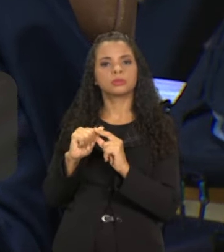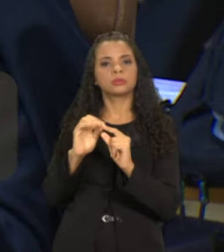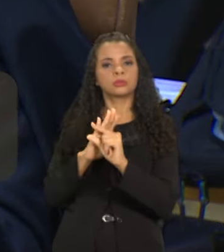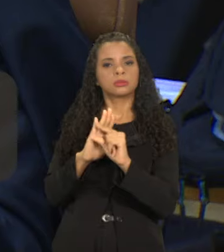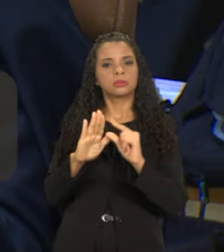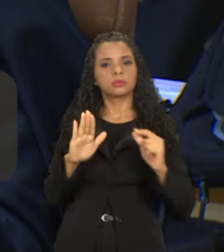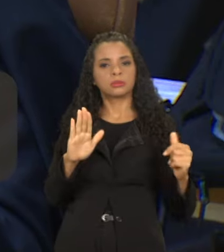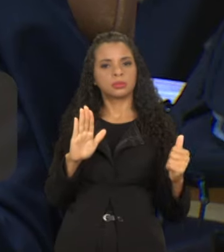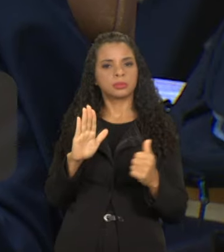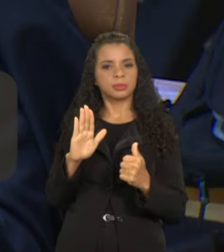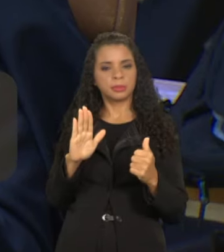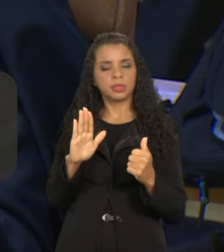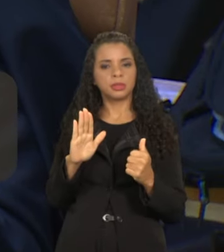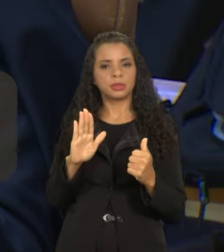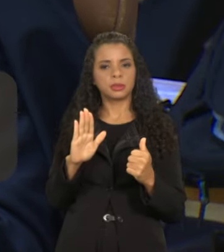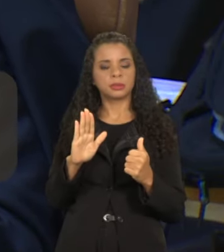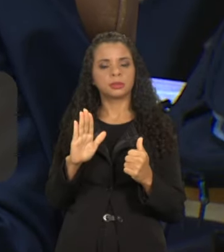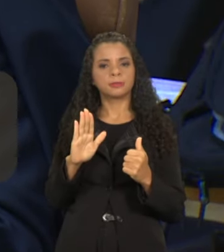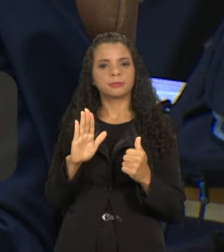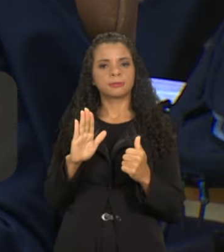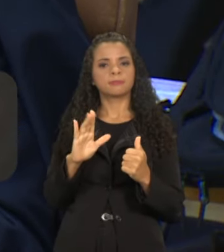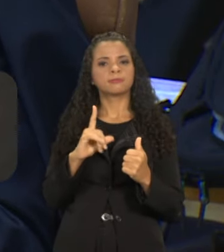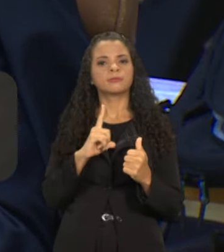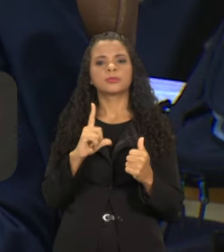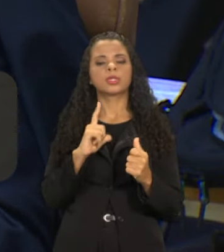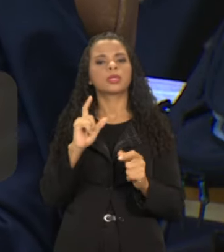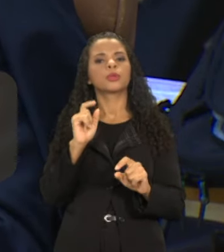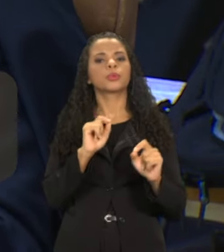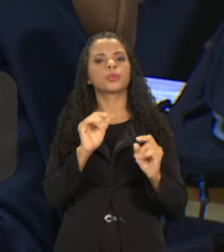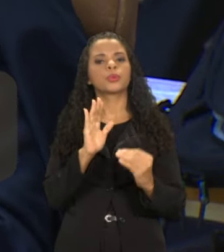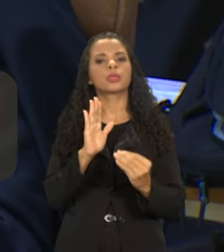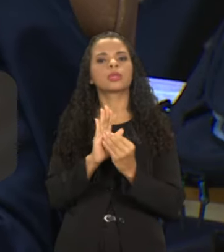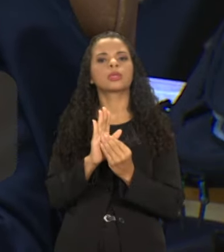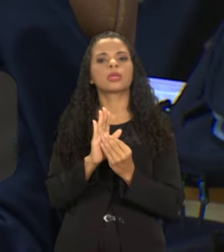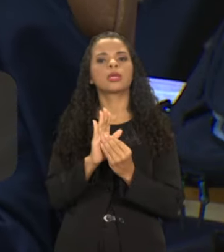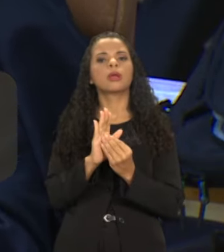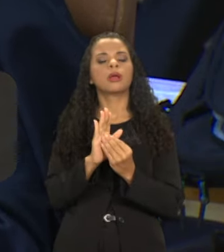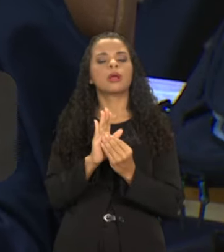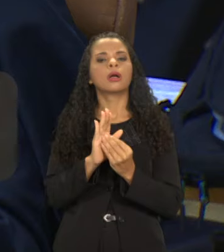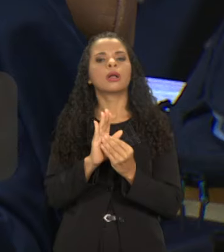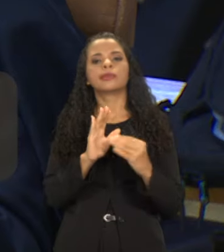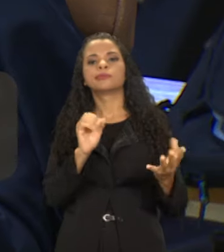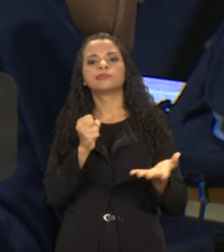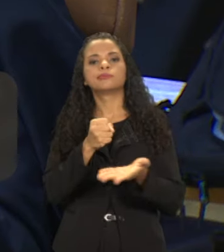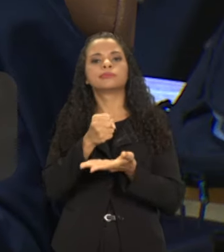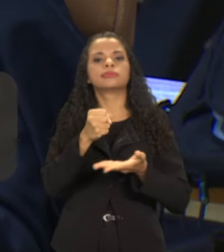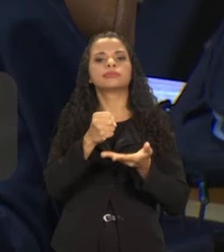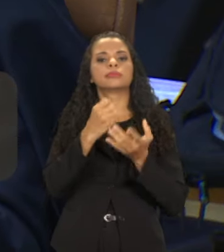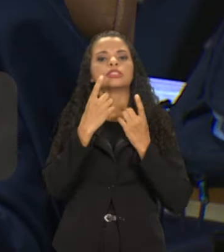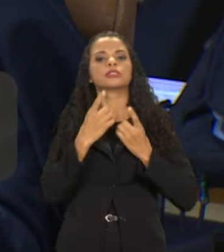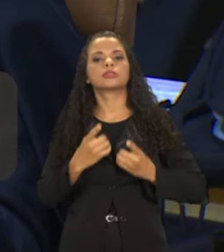traz à colação princípios de elevada nobreza, como dignidade